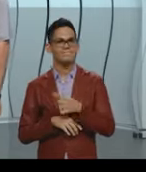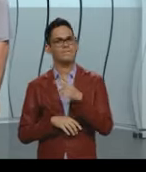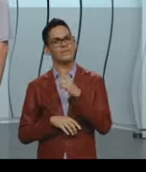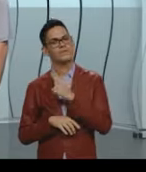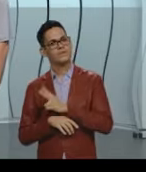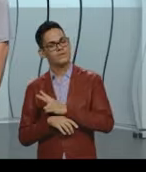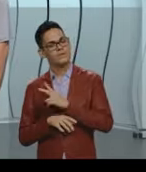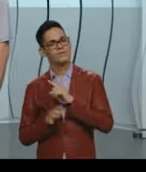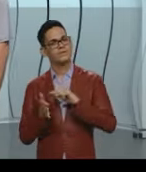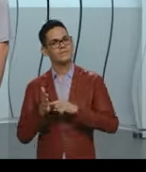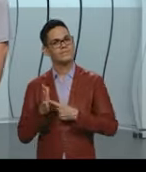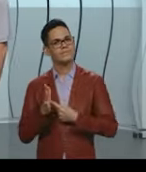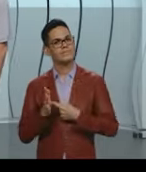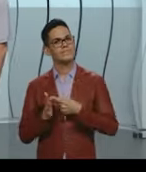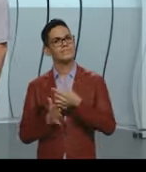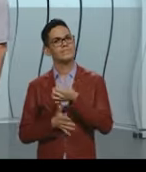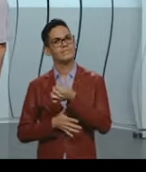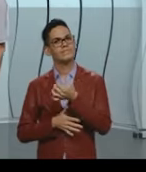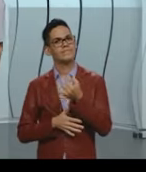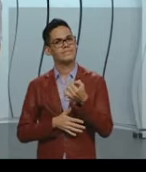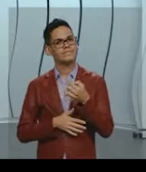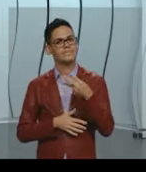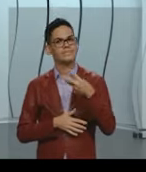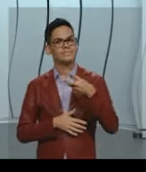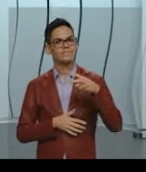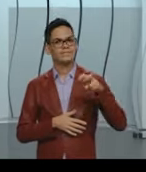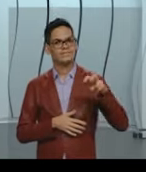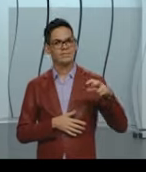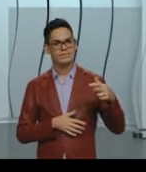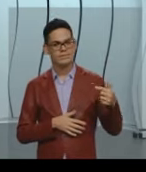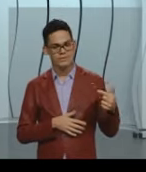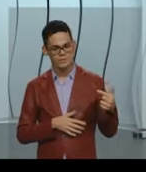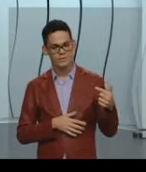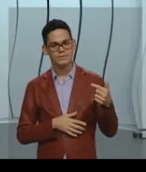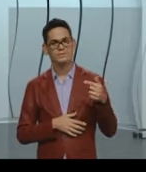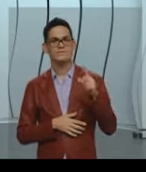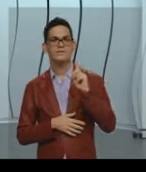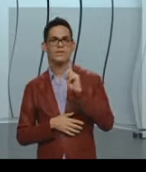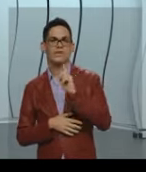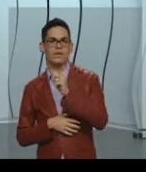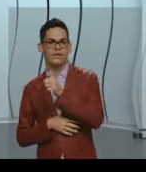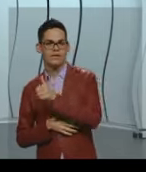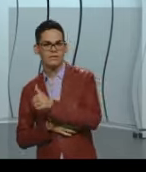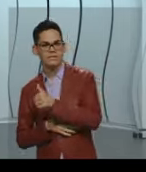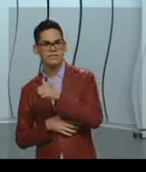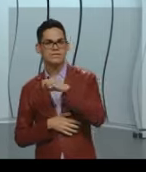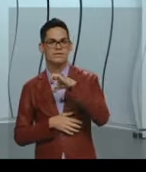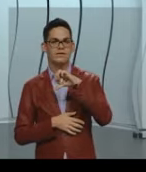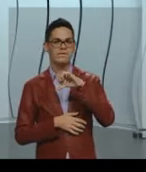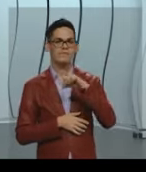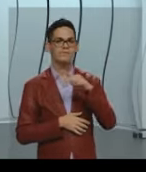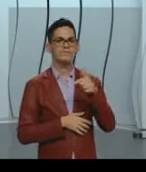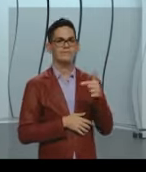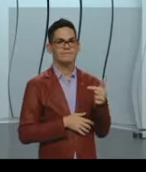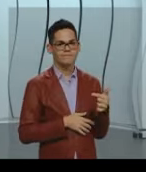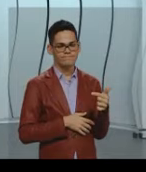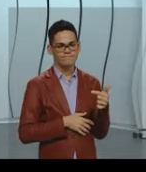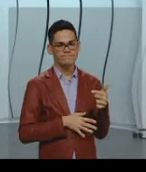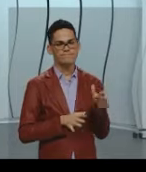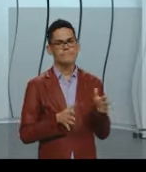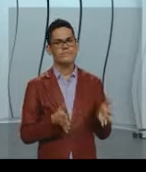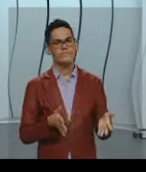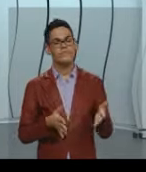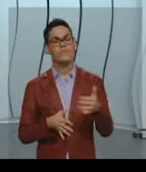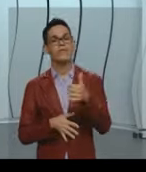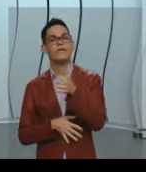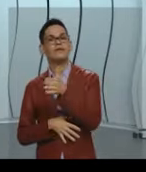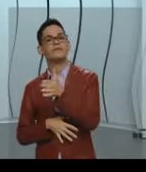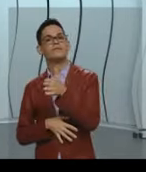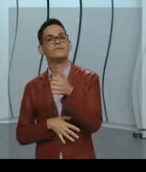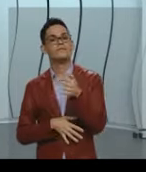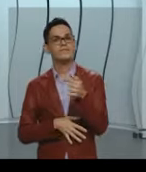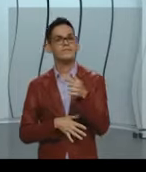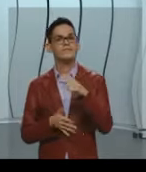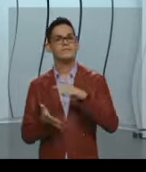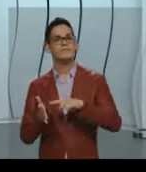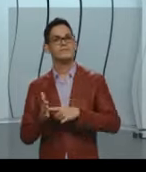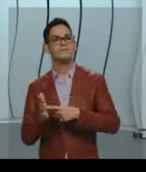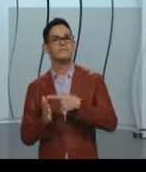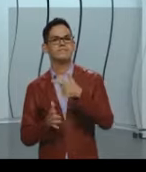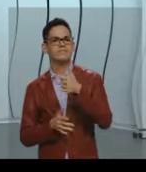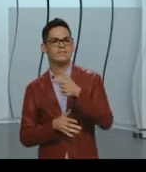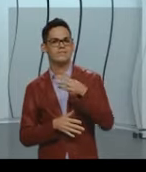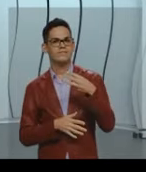32. 160 mais 32, 192. Mesma coisa, 17 vezes 23. 23 pode